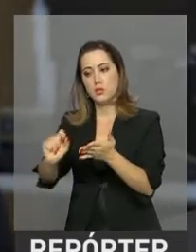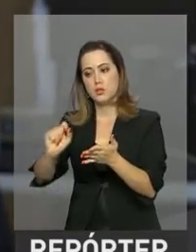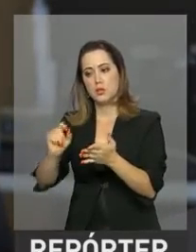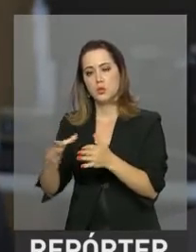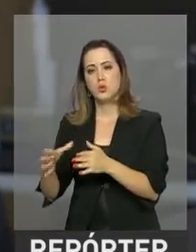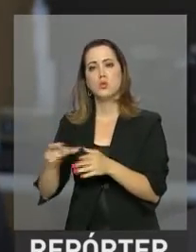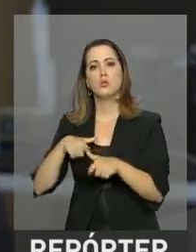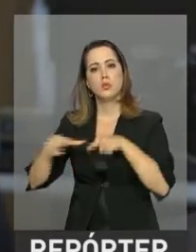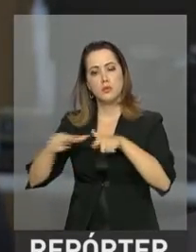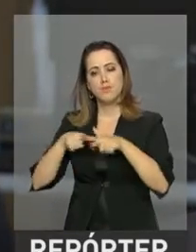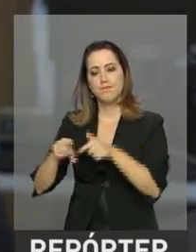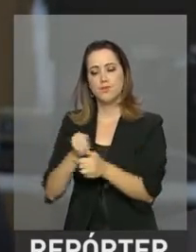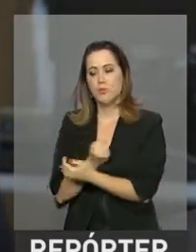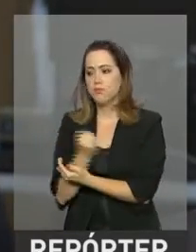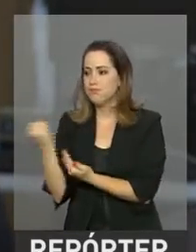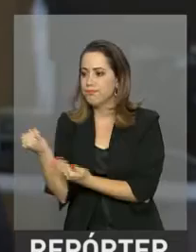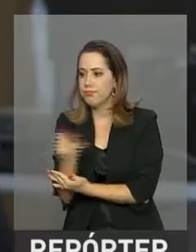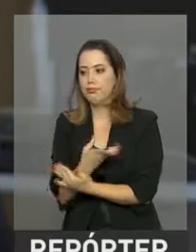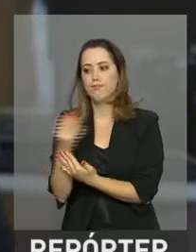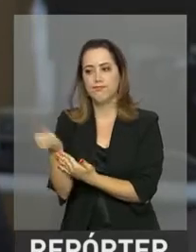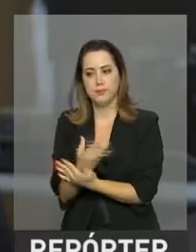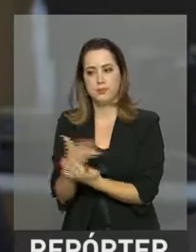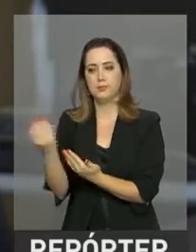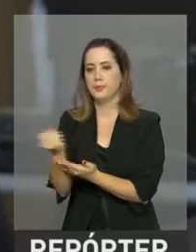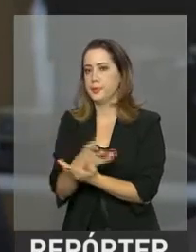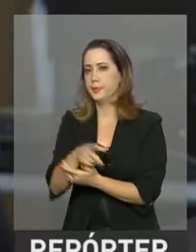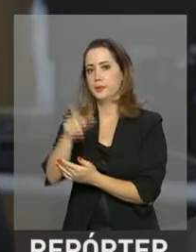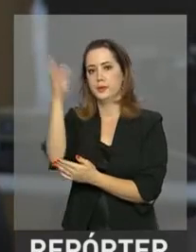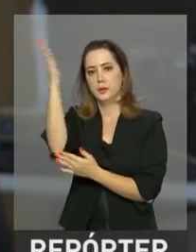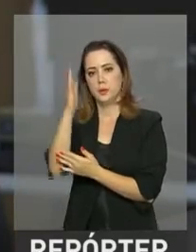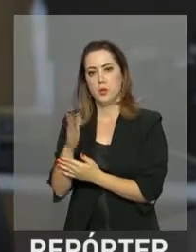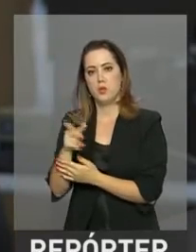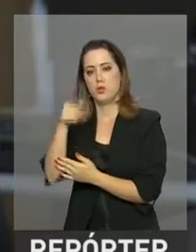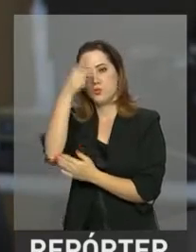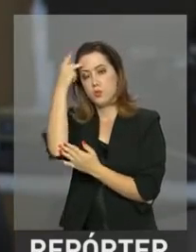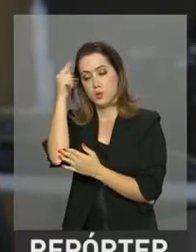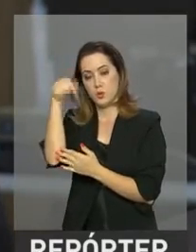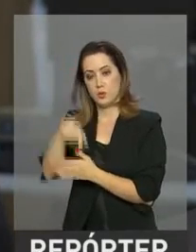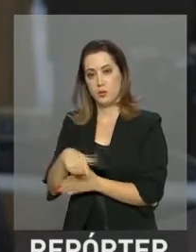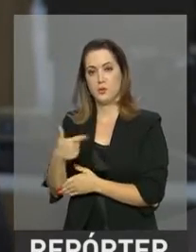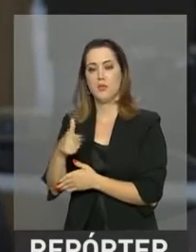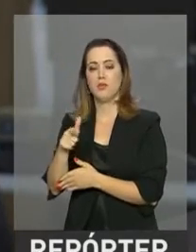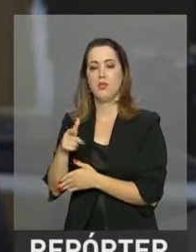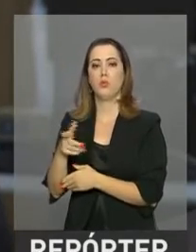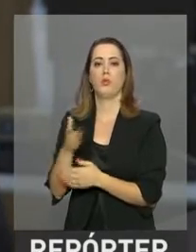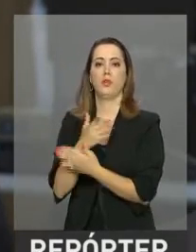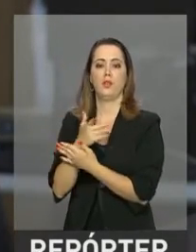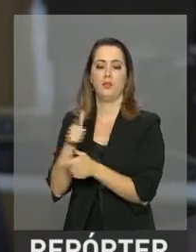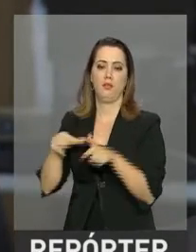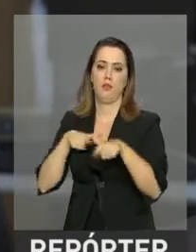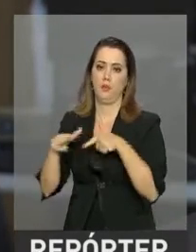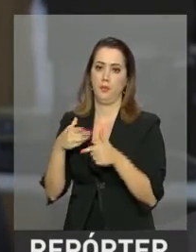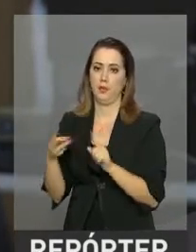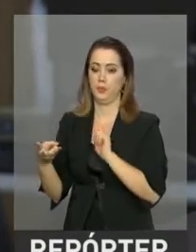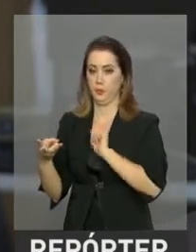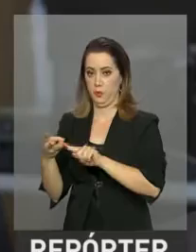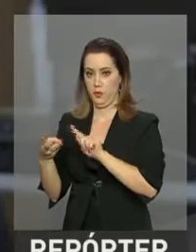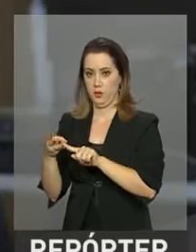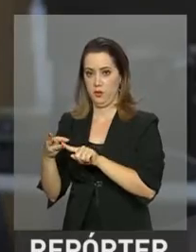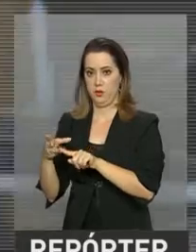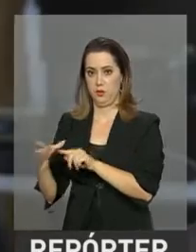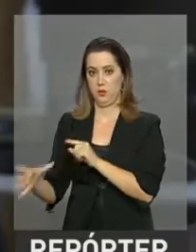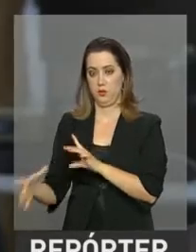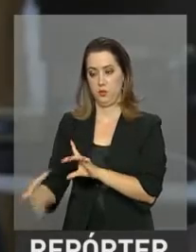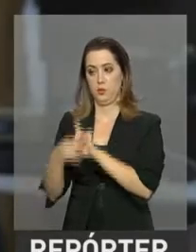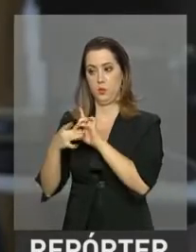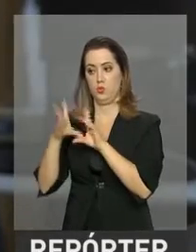para esses milhões de brasileiros que não têm uma ocupação com renda. E o terceiro eixo, que é fundamental, é consolidar